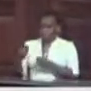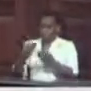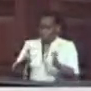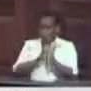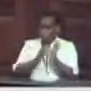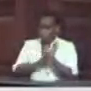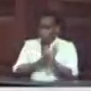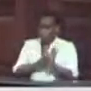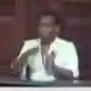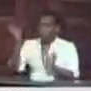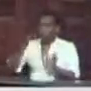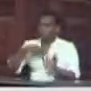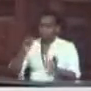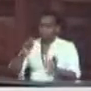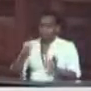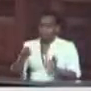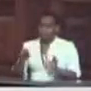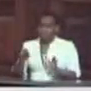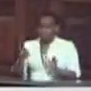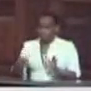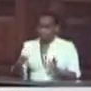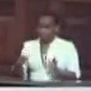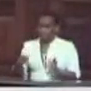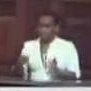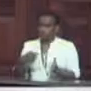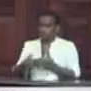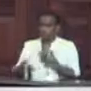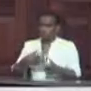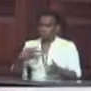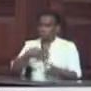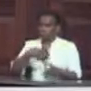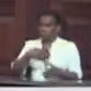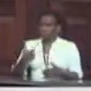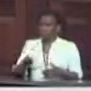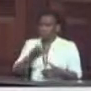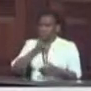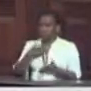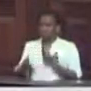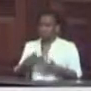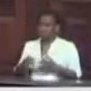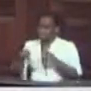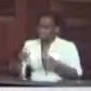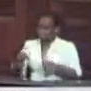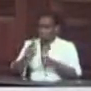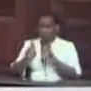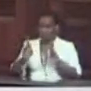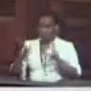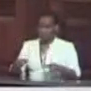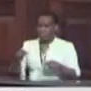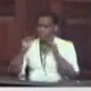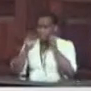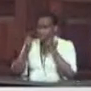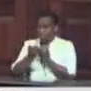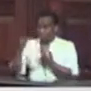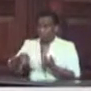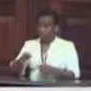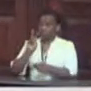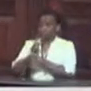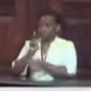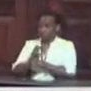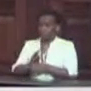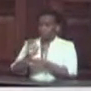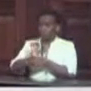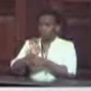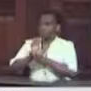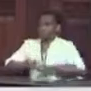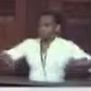mostra que é um corpo gelado que não têm sensibilidade mas esta casa não esta casa que representa o povo do estado